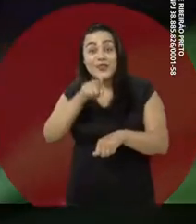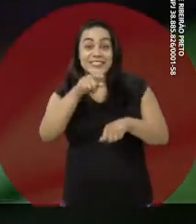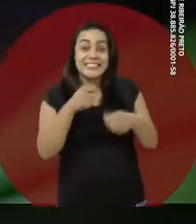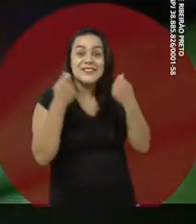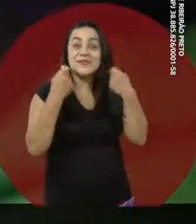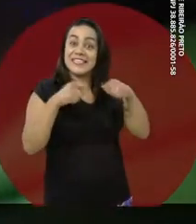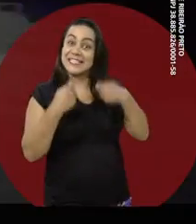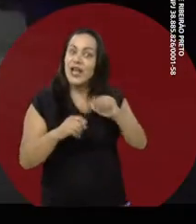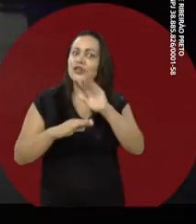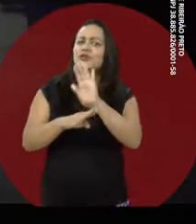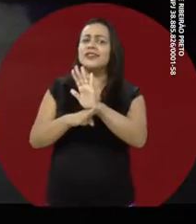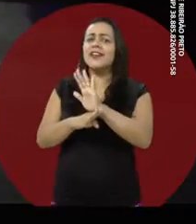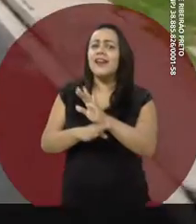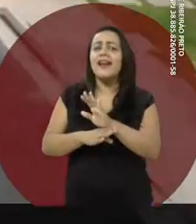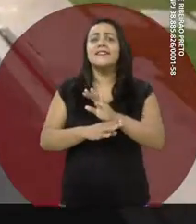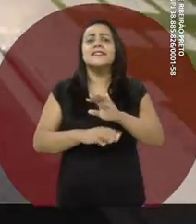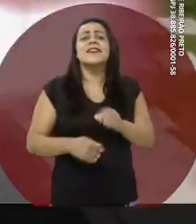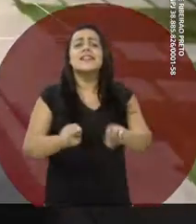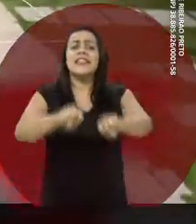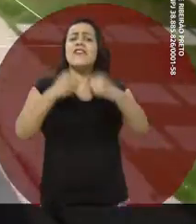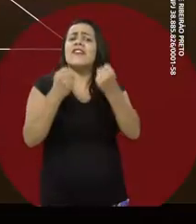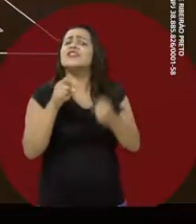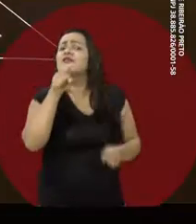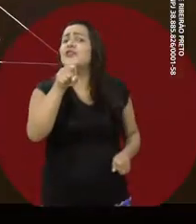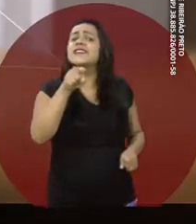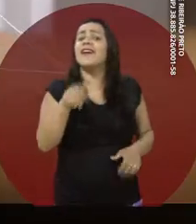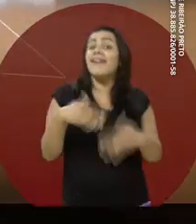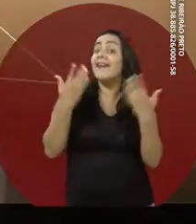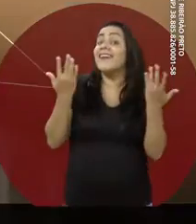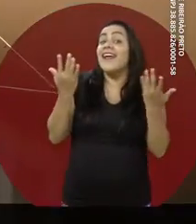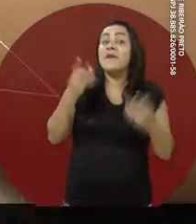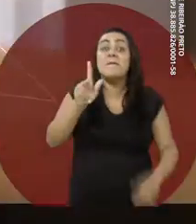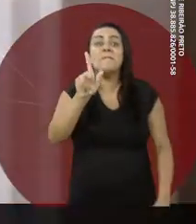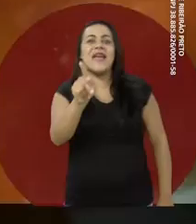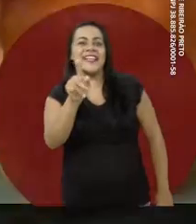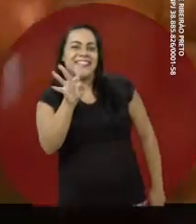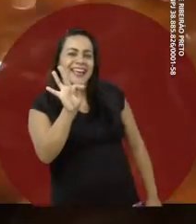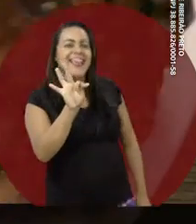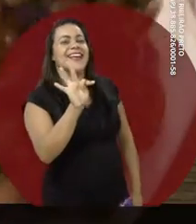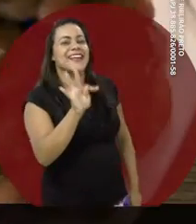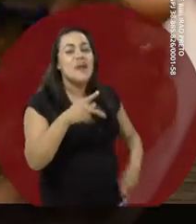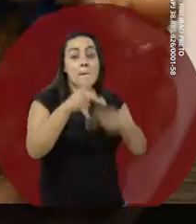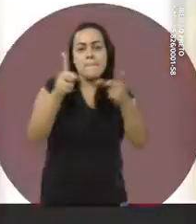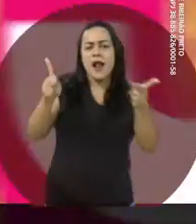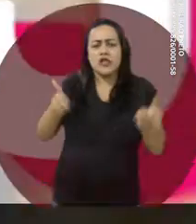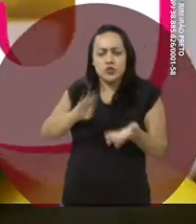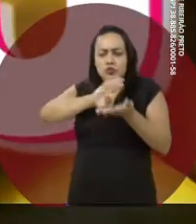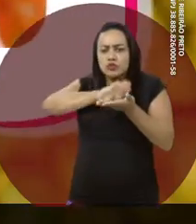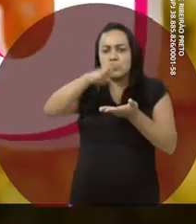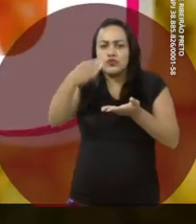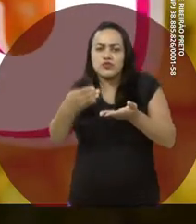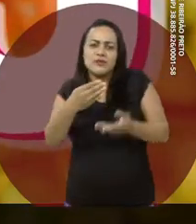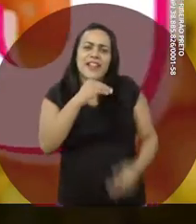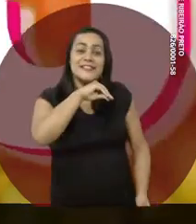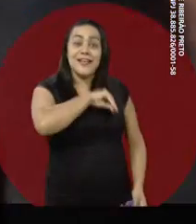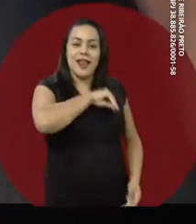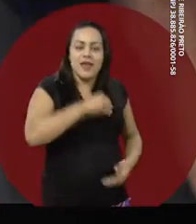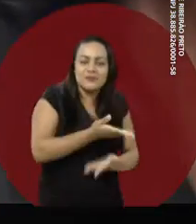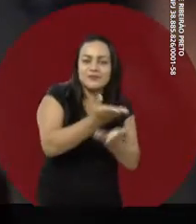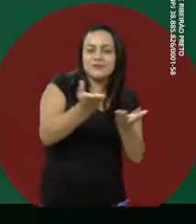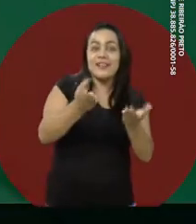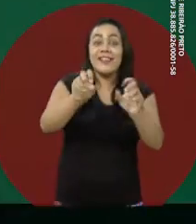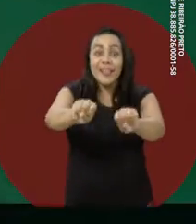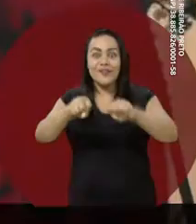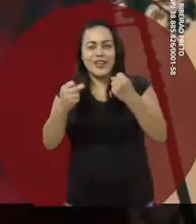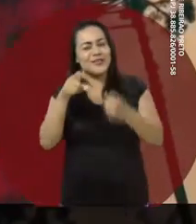que na hora do vamos ver, quem defende você é o PT. Prato cheio, salário na mão,